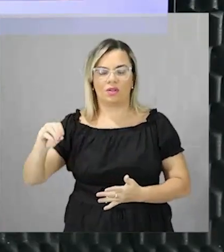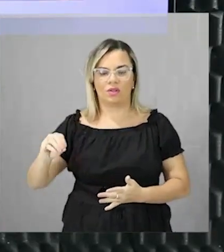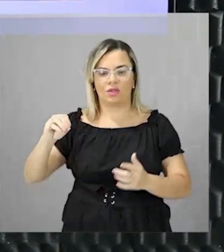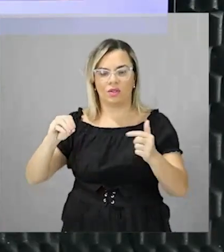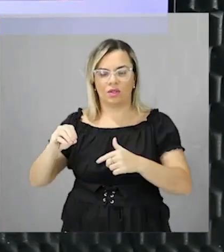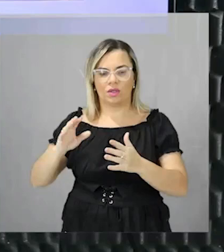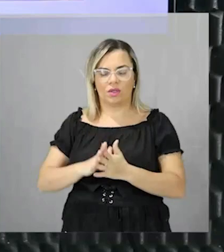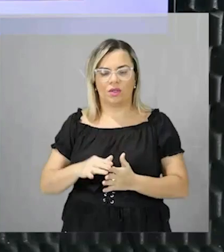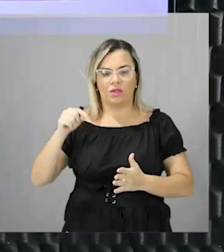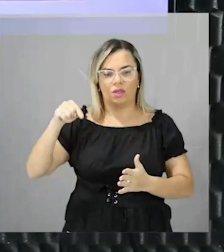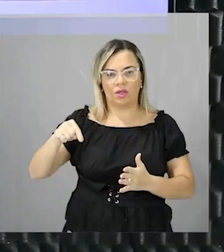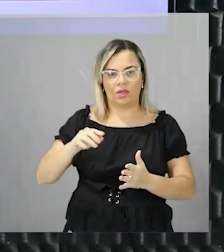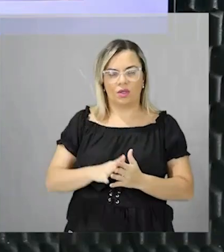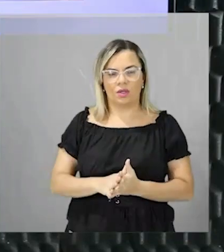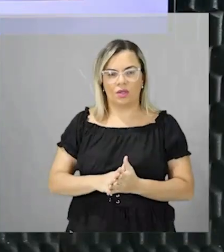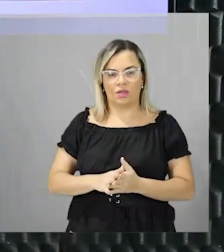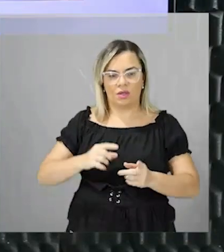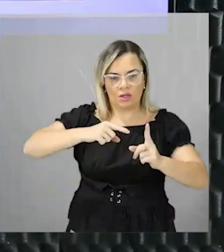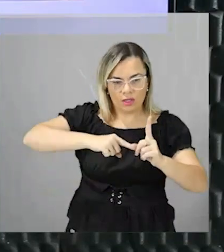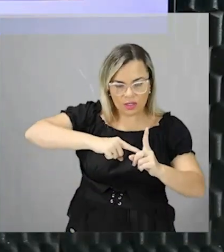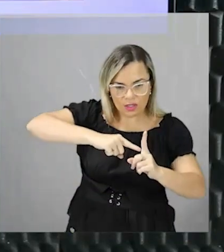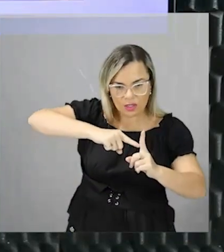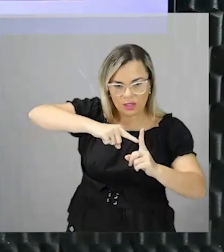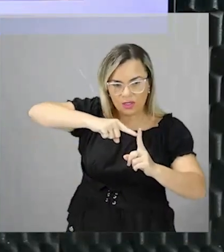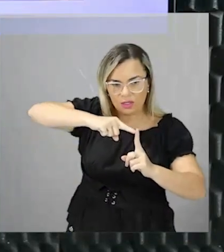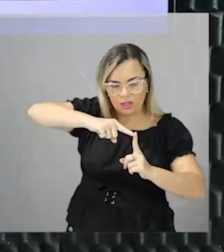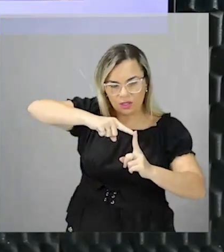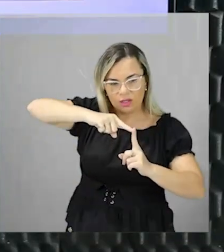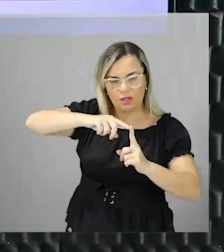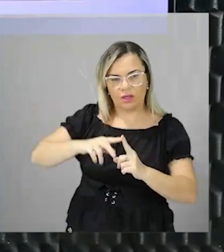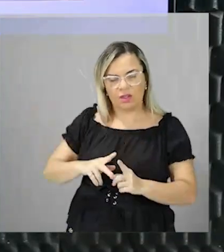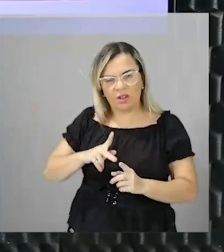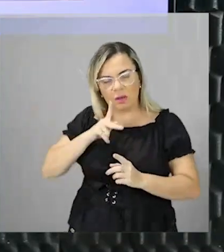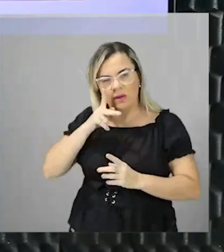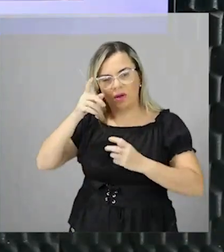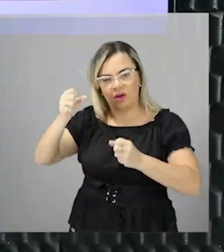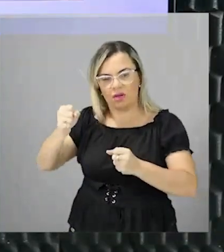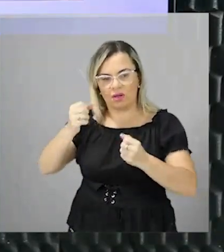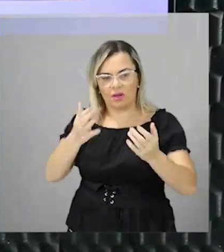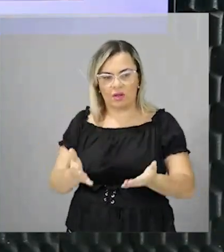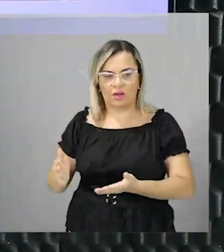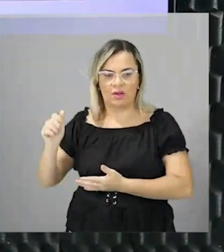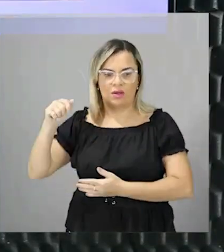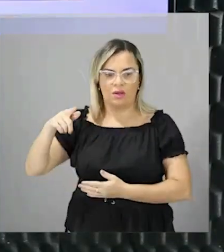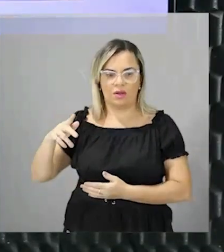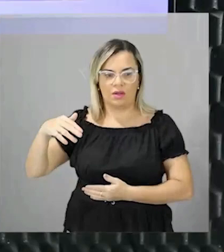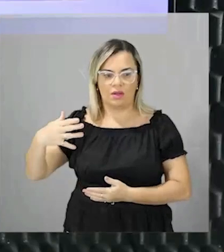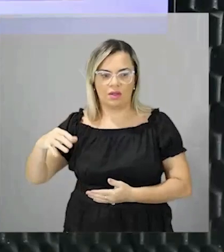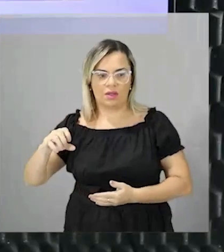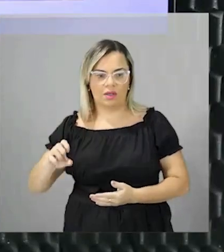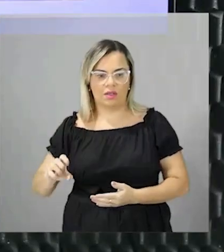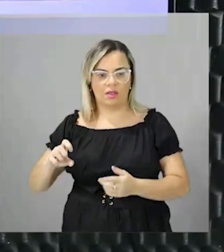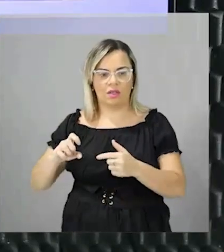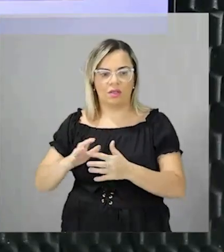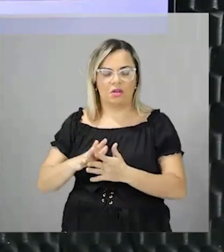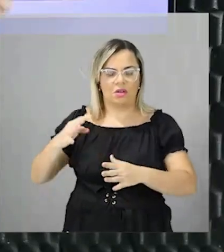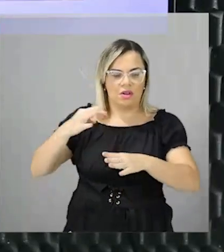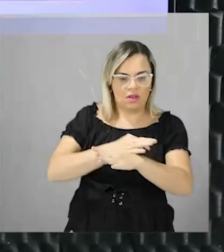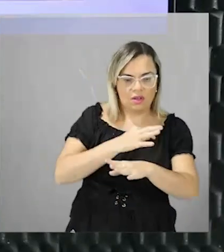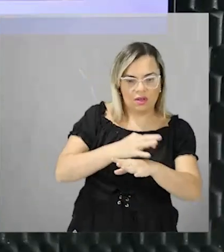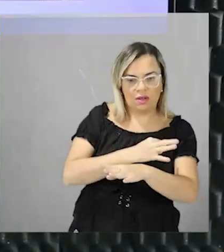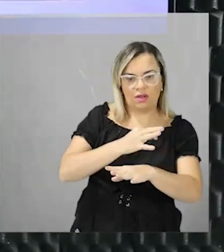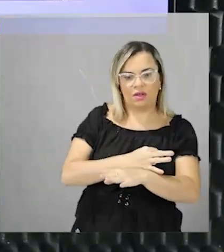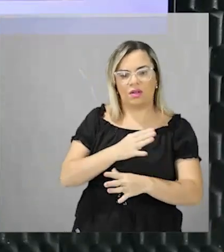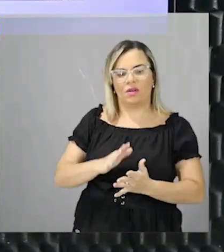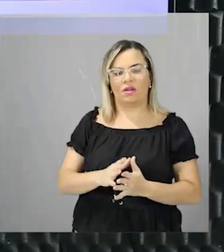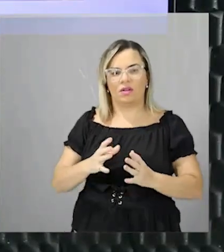é exposto a maior pressão e temperatura, ele se consolida ainda mais e forma o gneiss, que é uma rocha mais resistente ainda. Então, essas rochas, ela